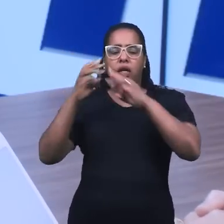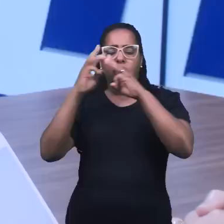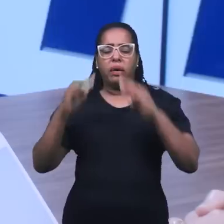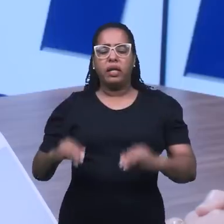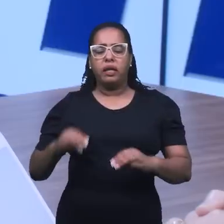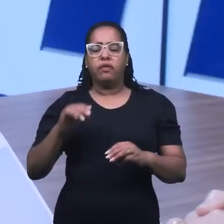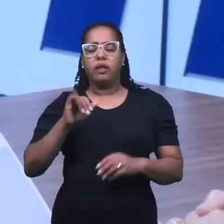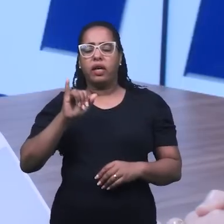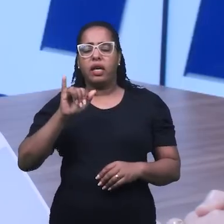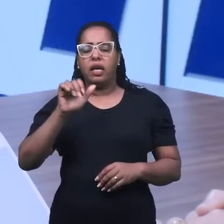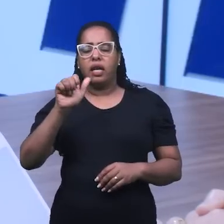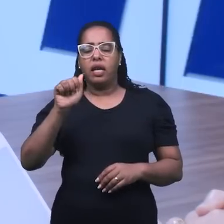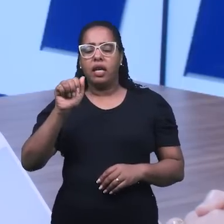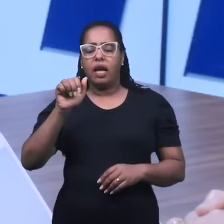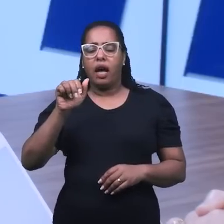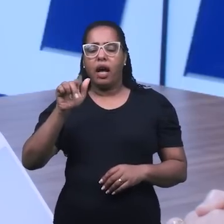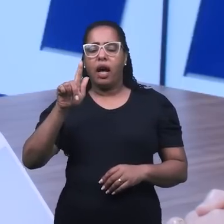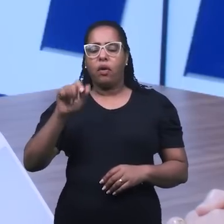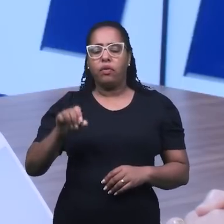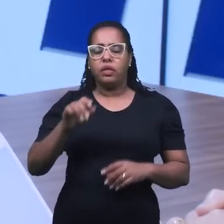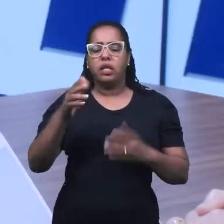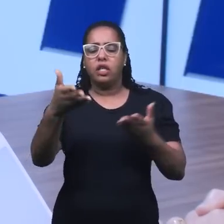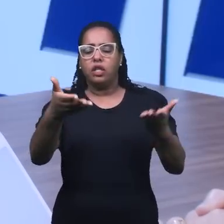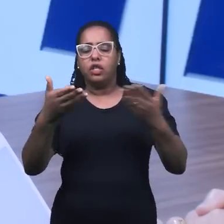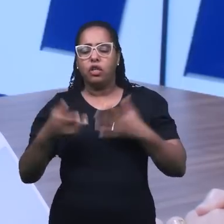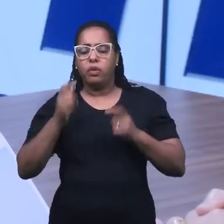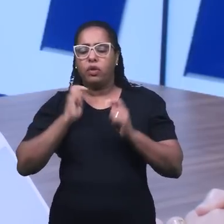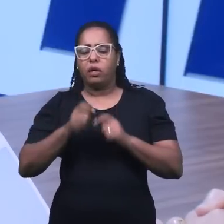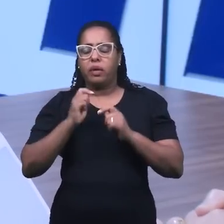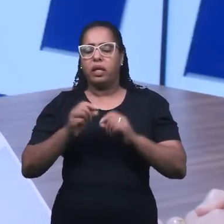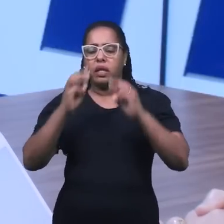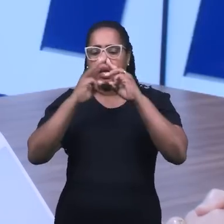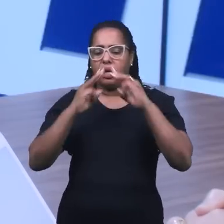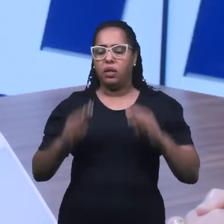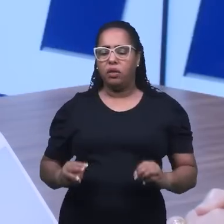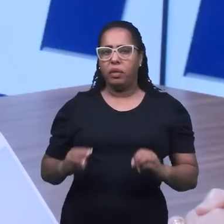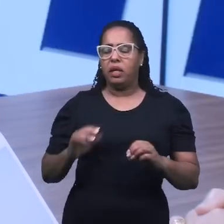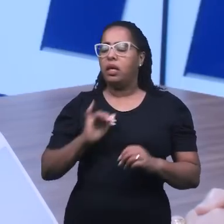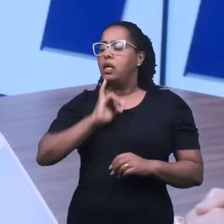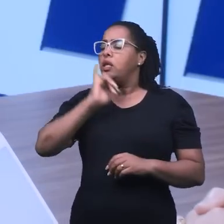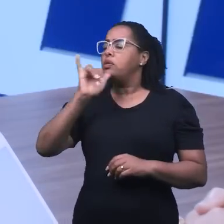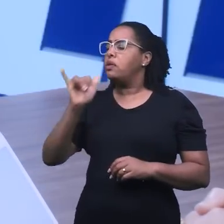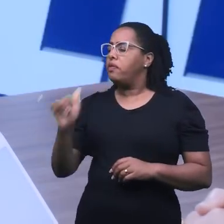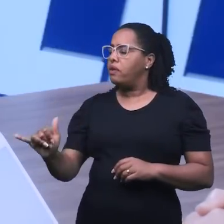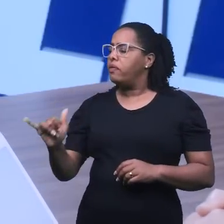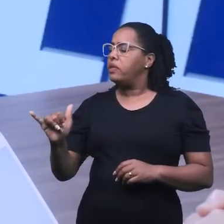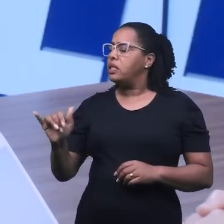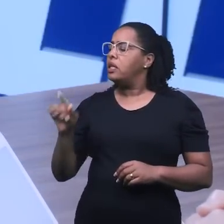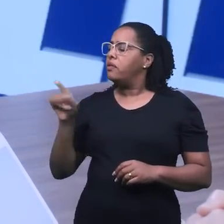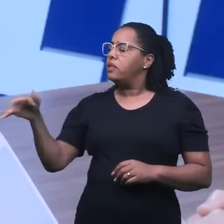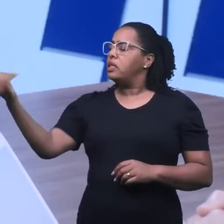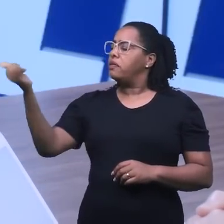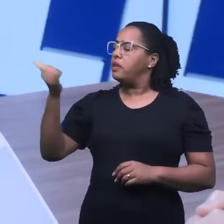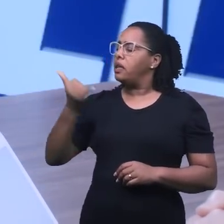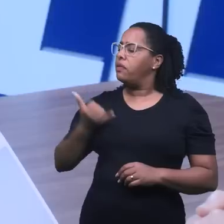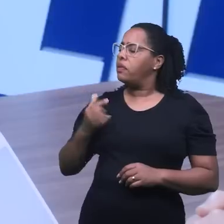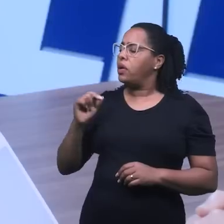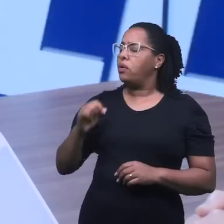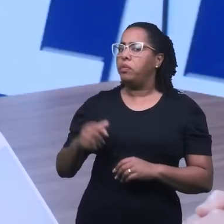Iago, você está convocado para tocar bateria no Manaim esse fim de semana. E eu viesse falar com você, o que você ia falar